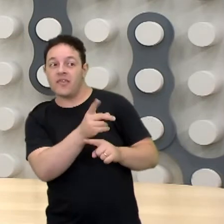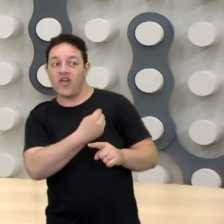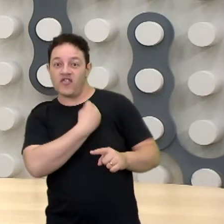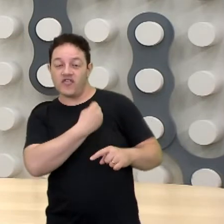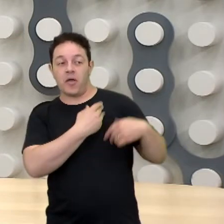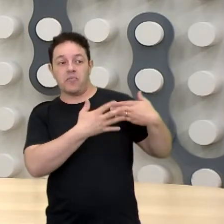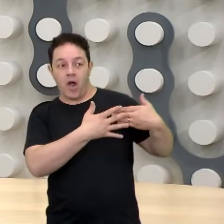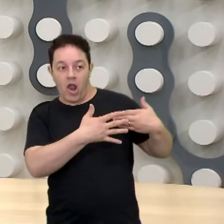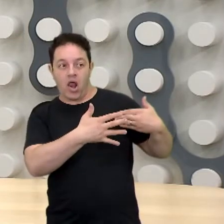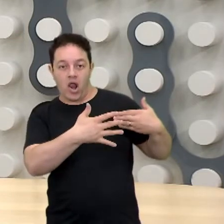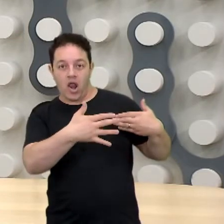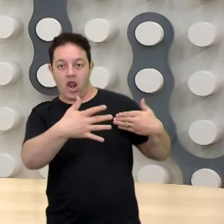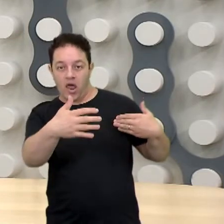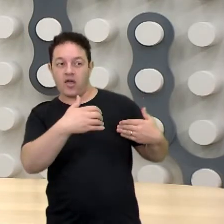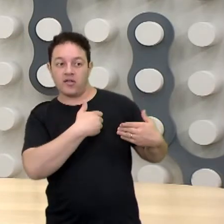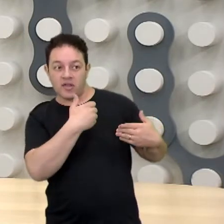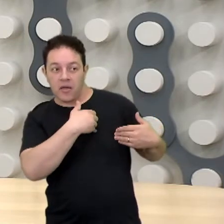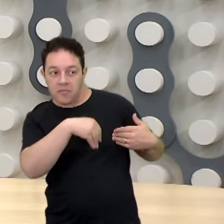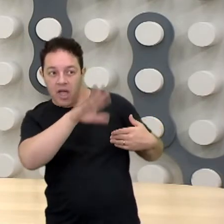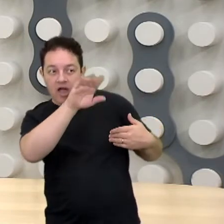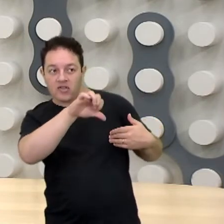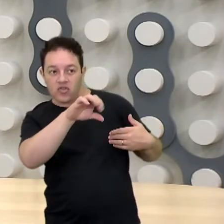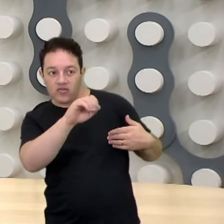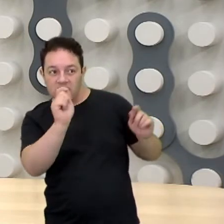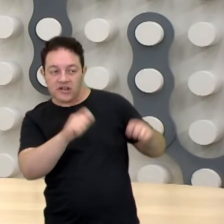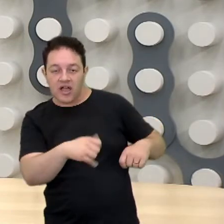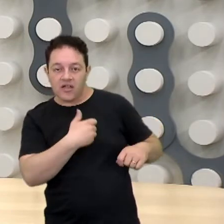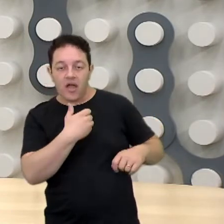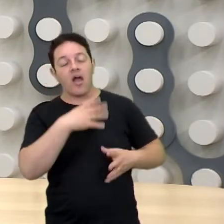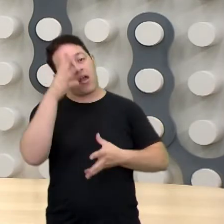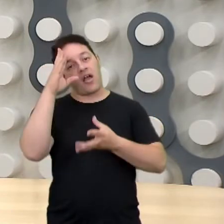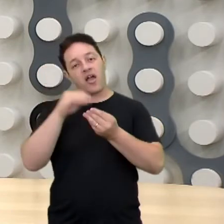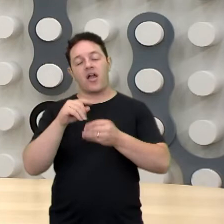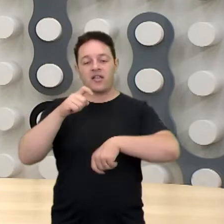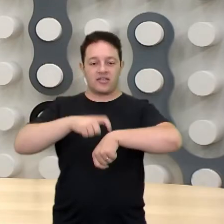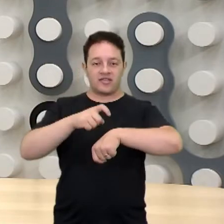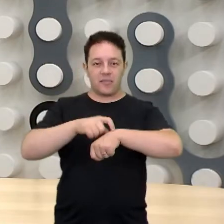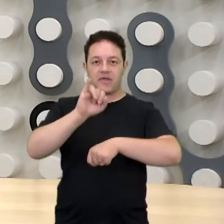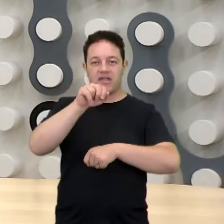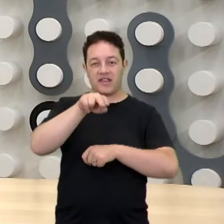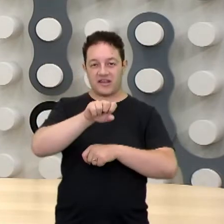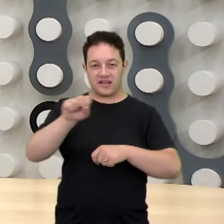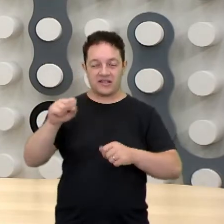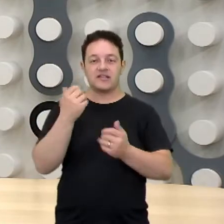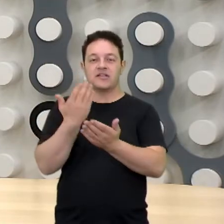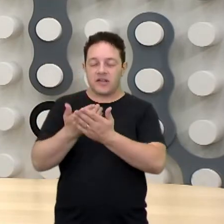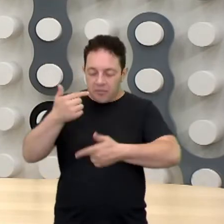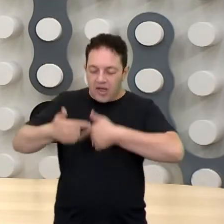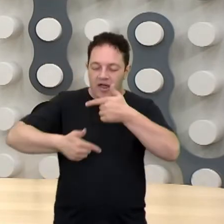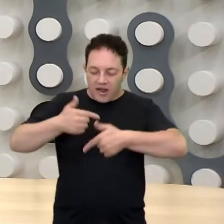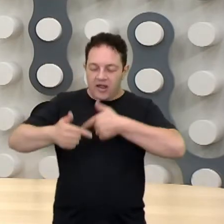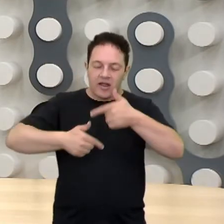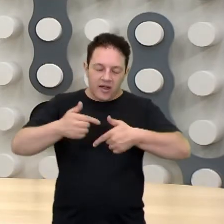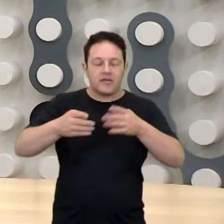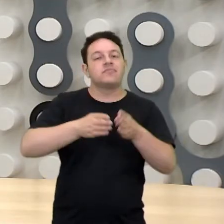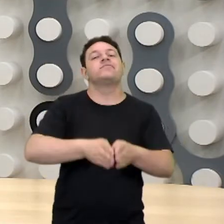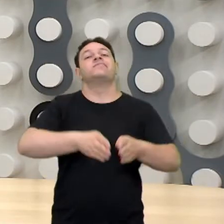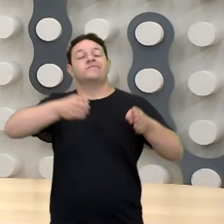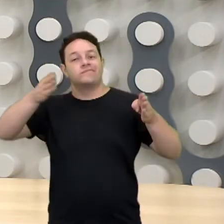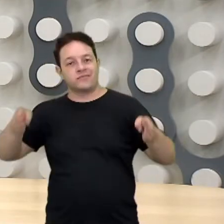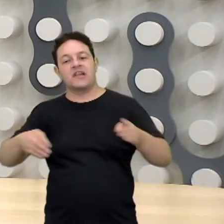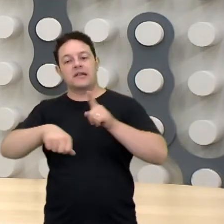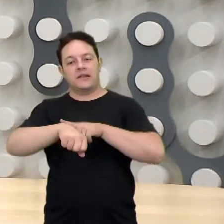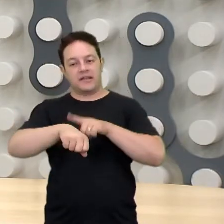vida, maior a tendência é de que se faça aí um aumento da estimativa do tempo de trabalho. Isso está